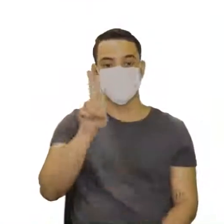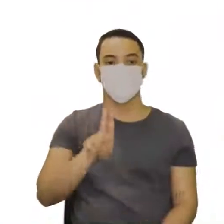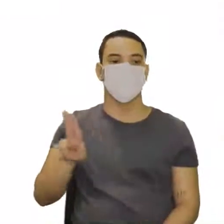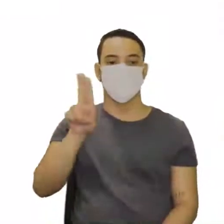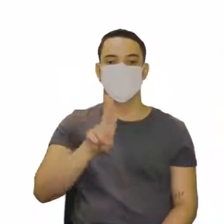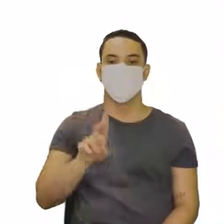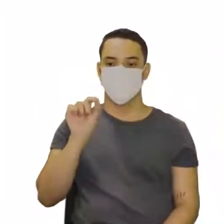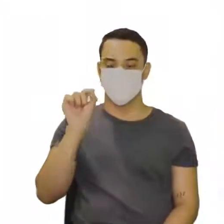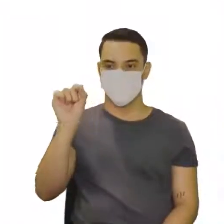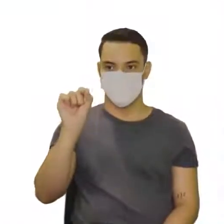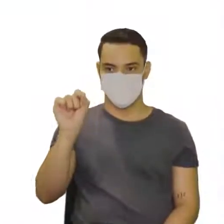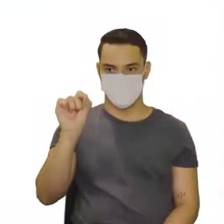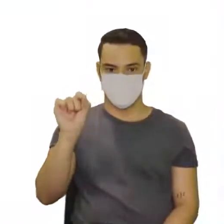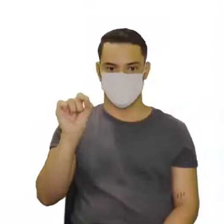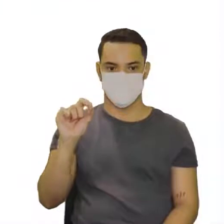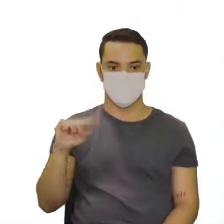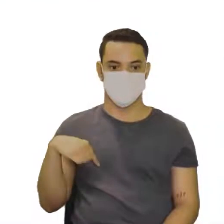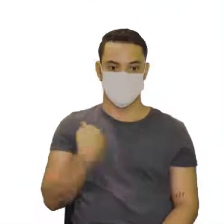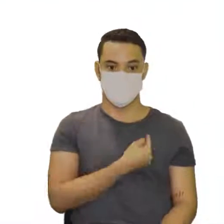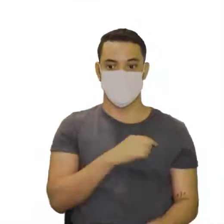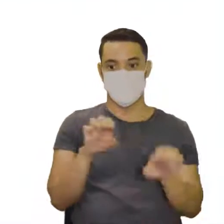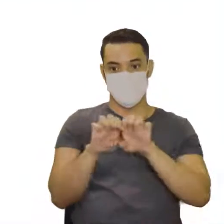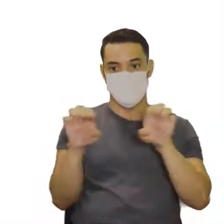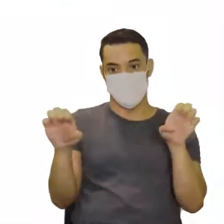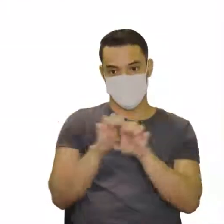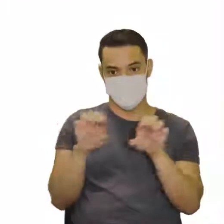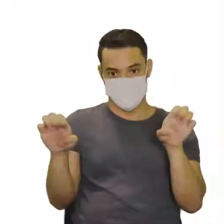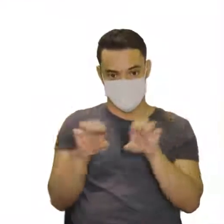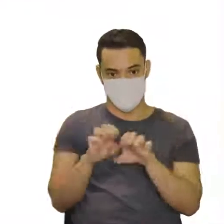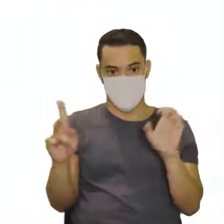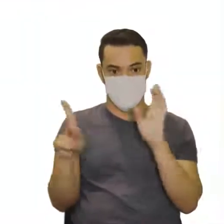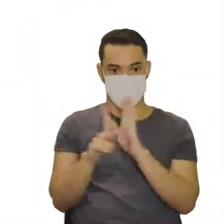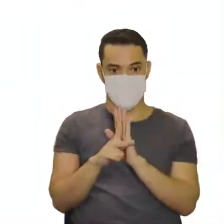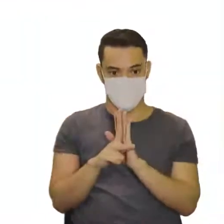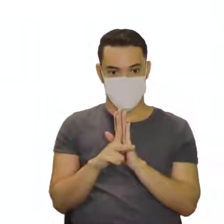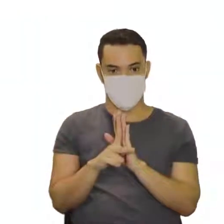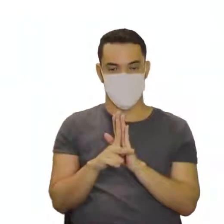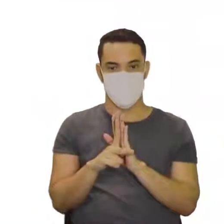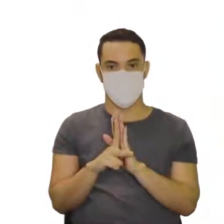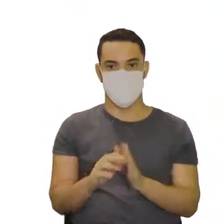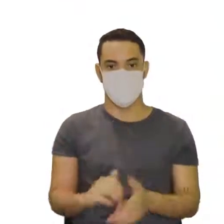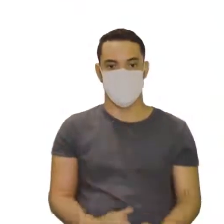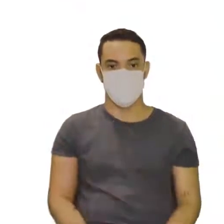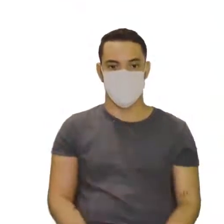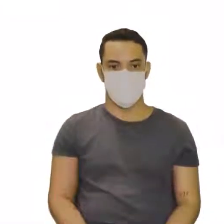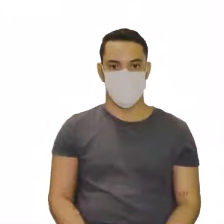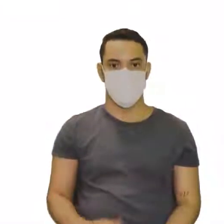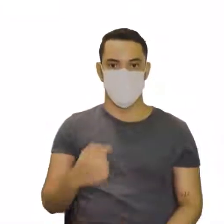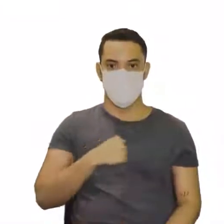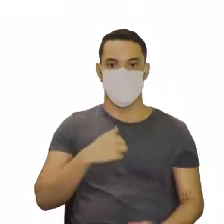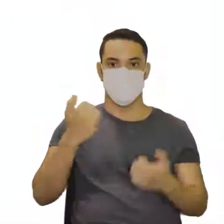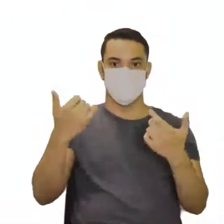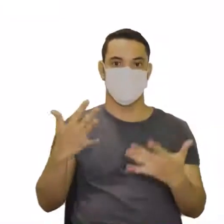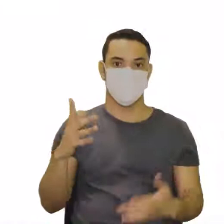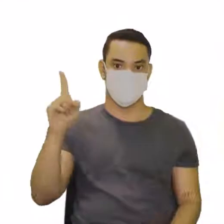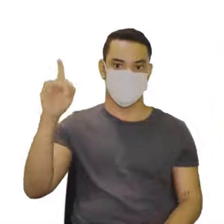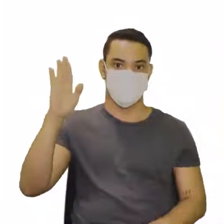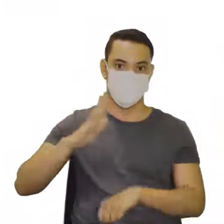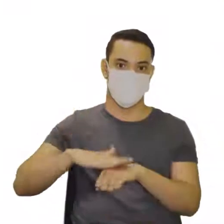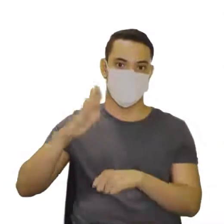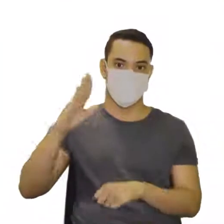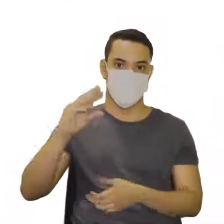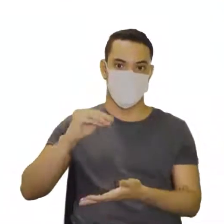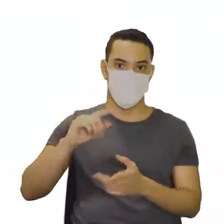vamos utilizar a nossa equação do receptor. Opa, que eu tinha escrito aqui em cima, só faltou um mais,